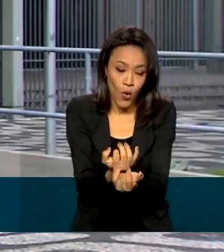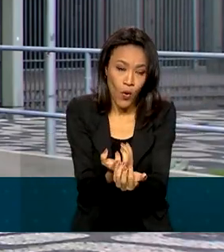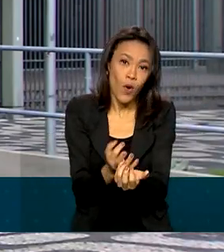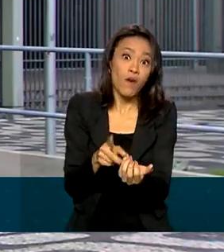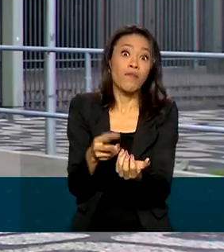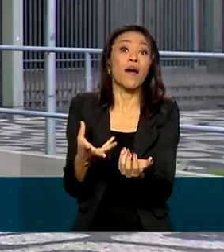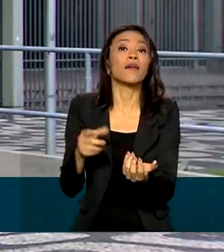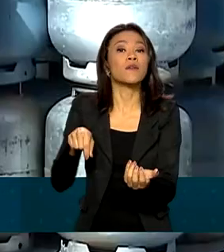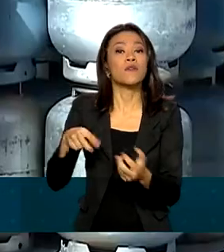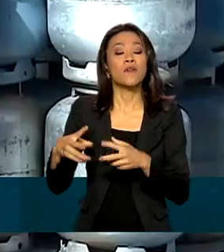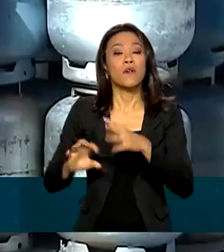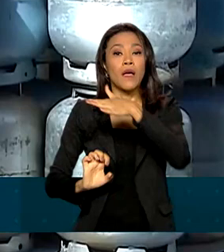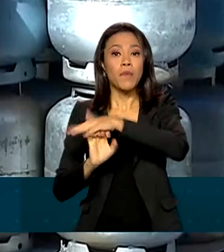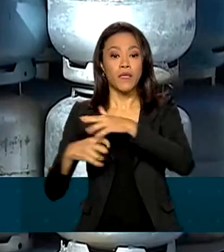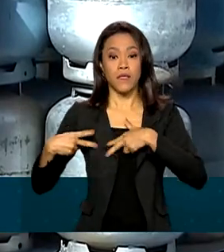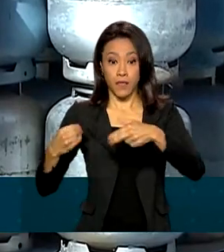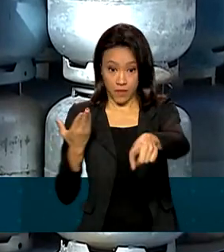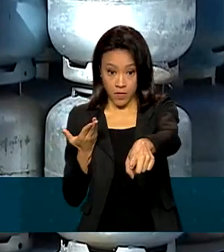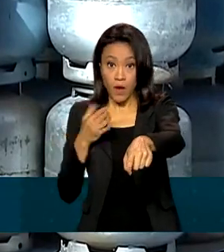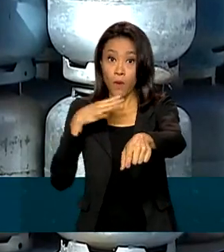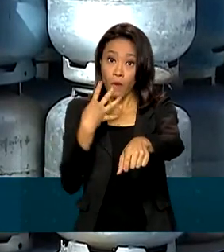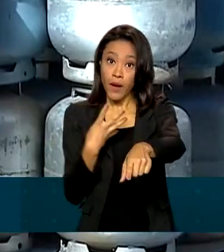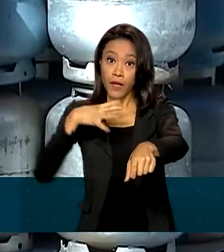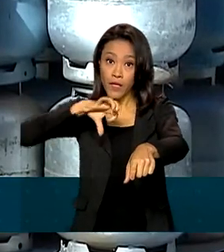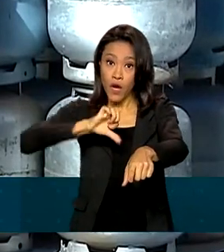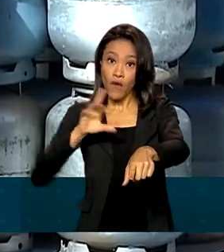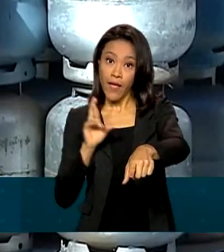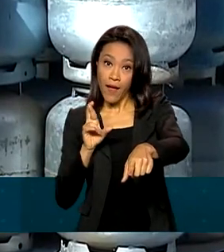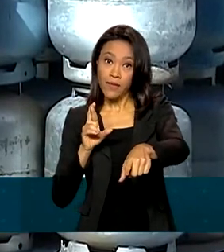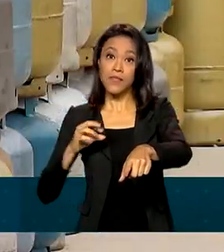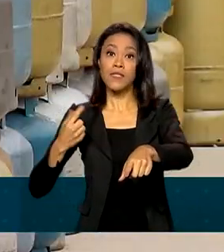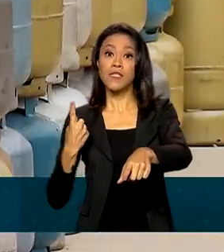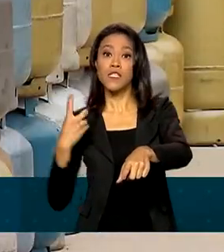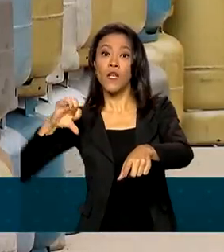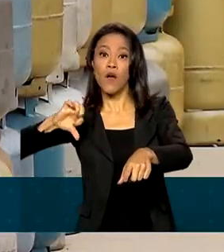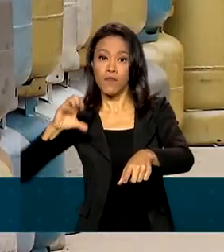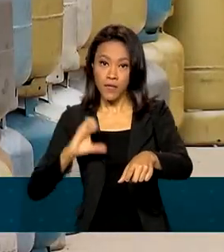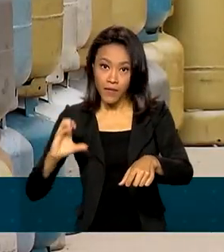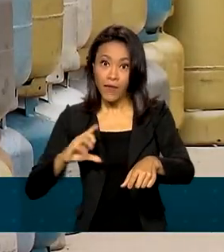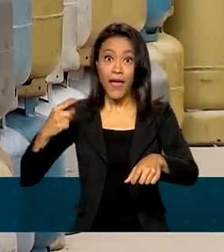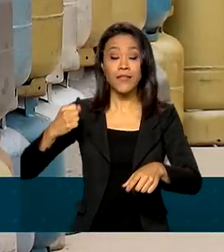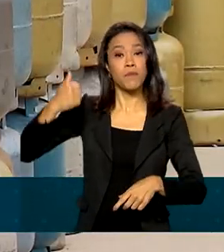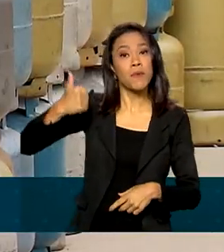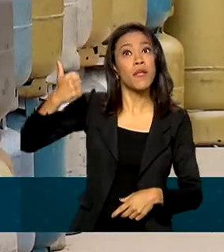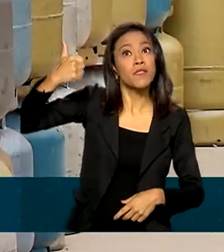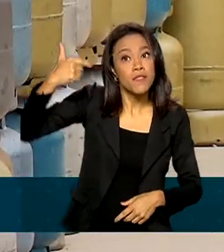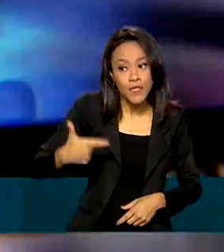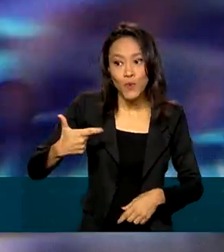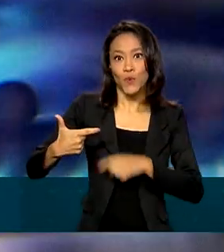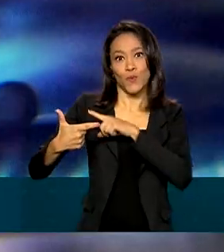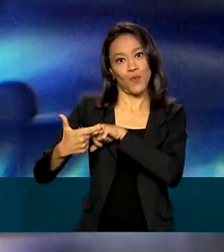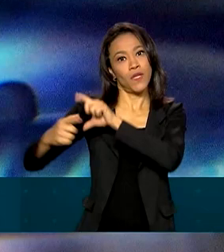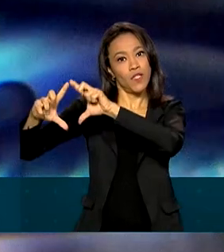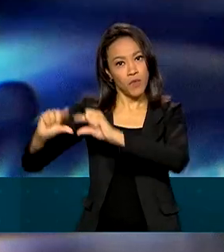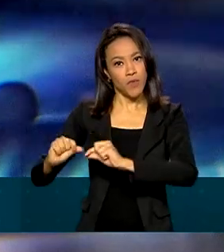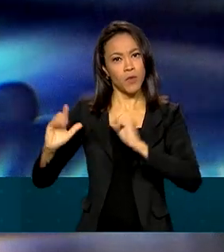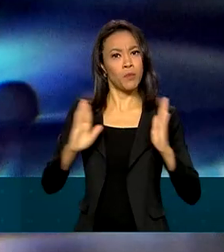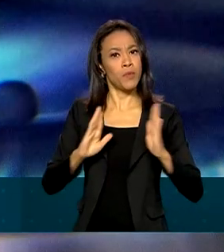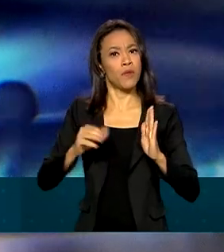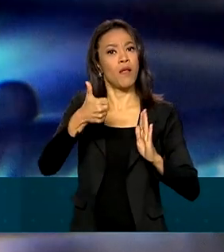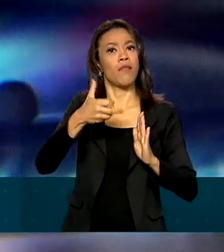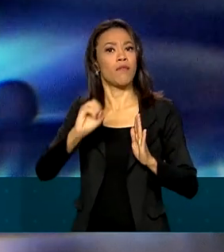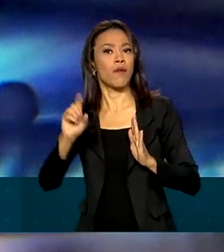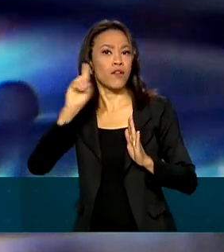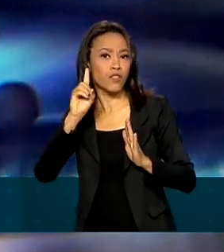Petrobras custando 49 e 19 centavos Essa é a segunda diminuição em 10 dias e segundo a